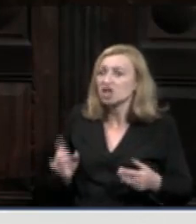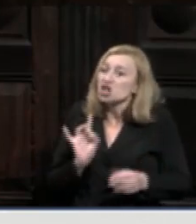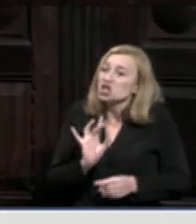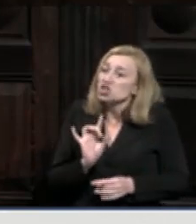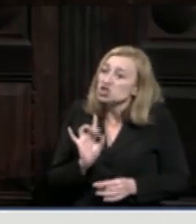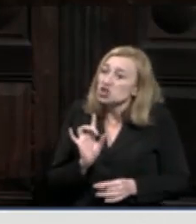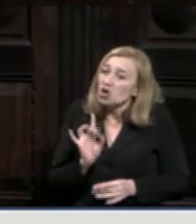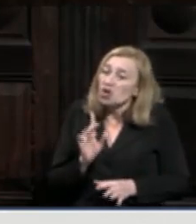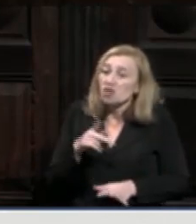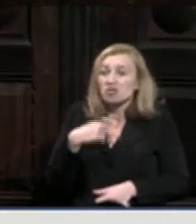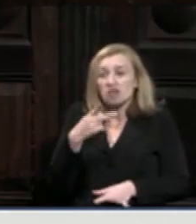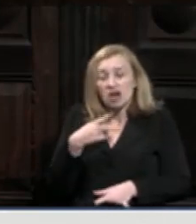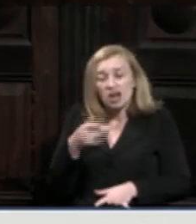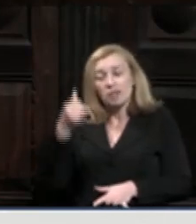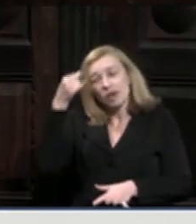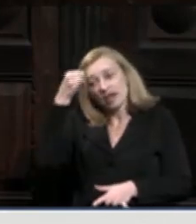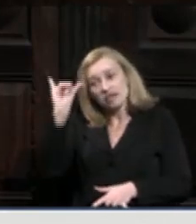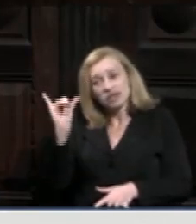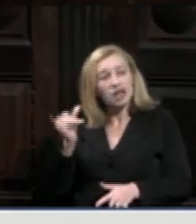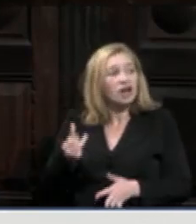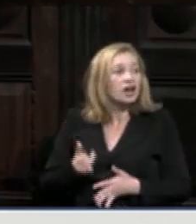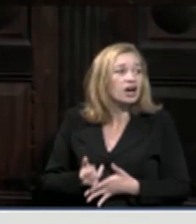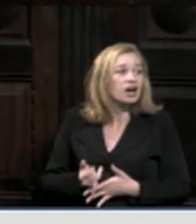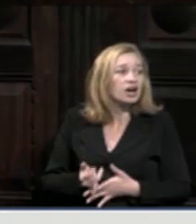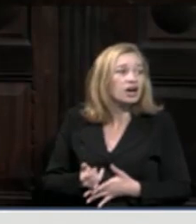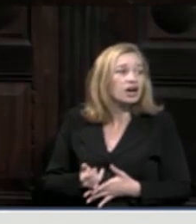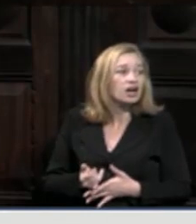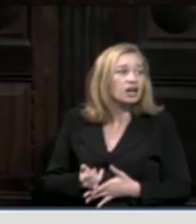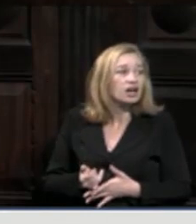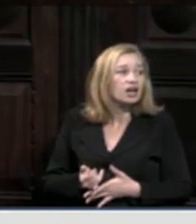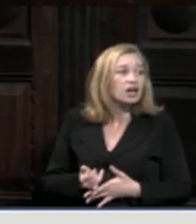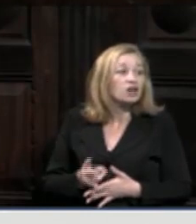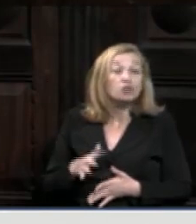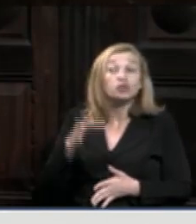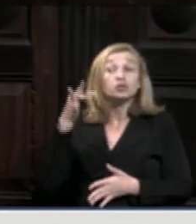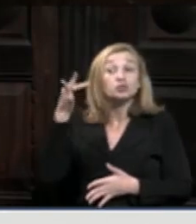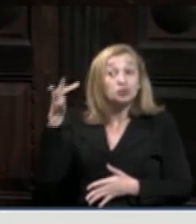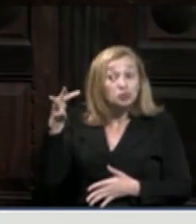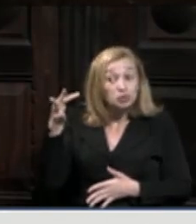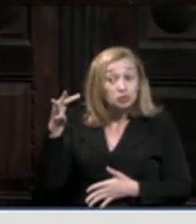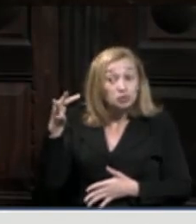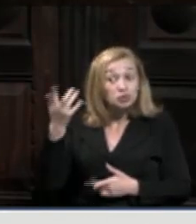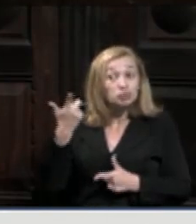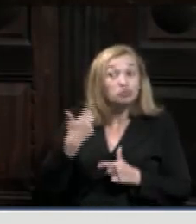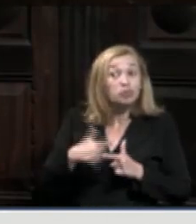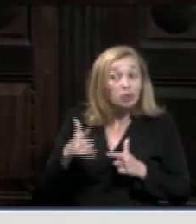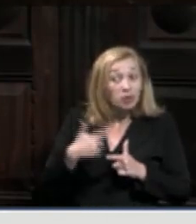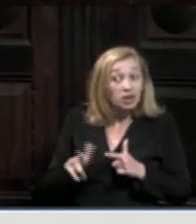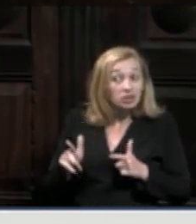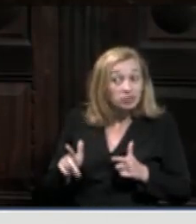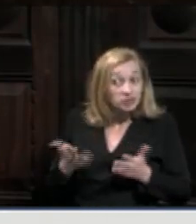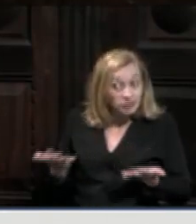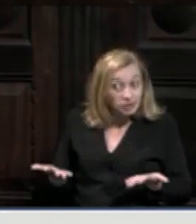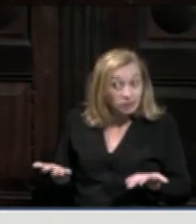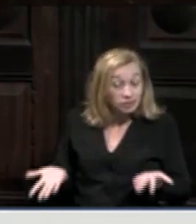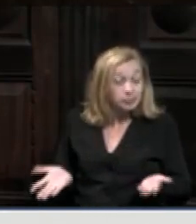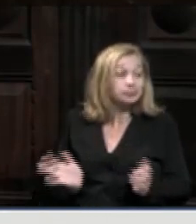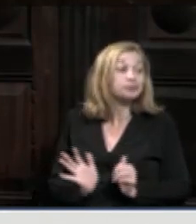apenas a referência para evitar eventuais e equivocados